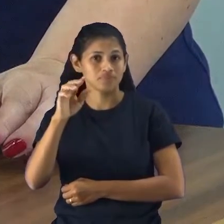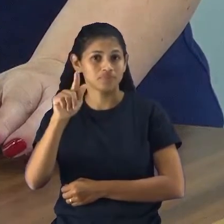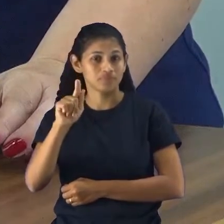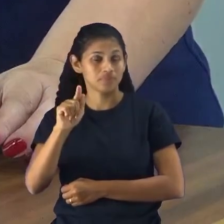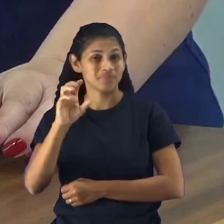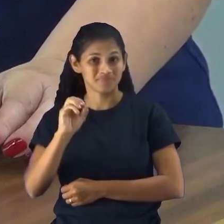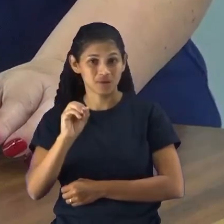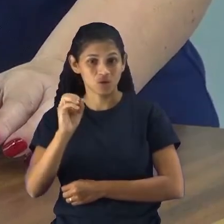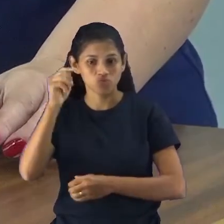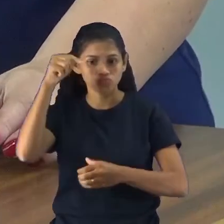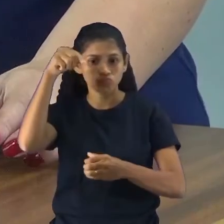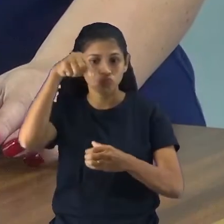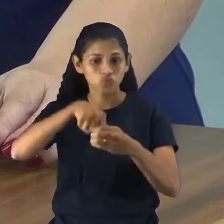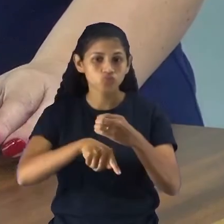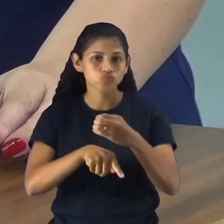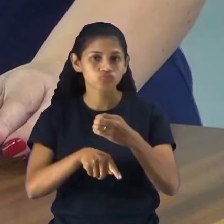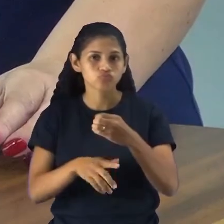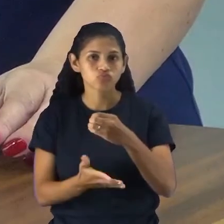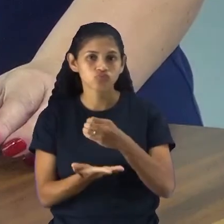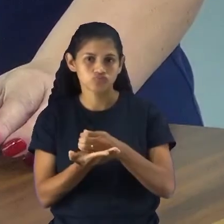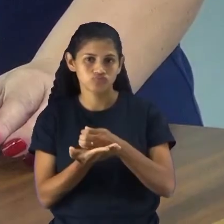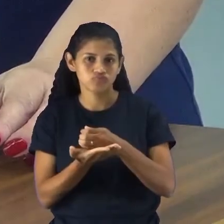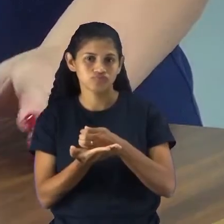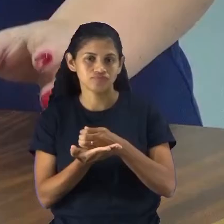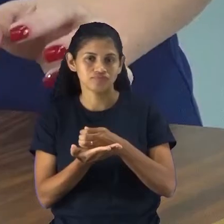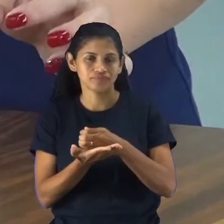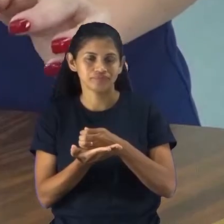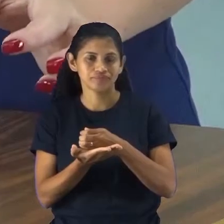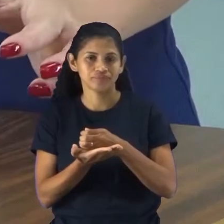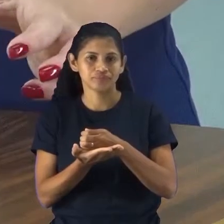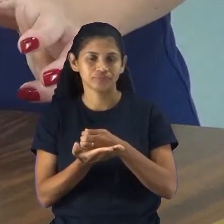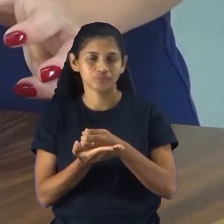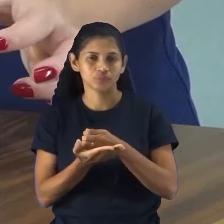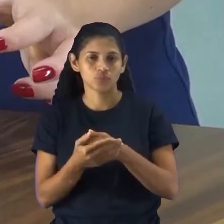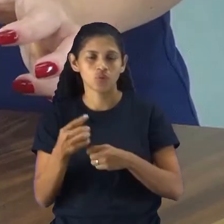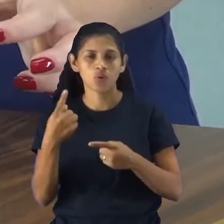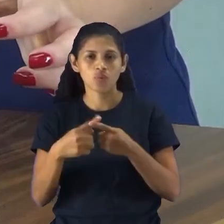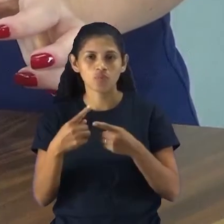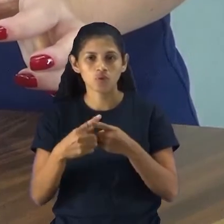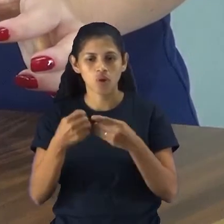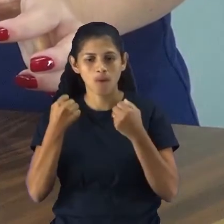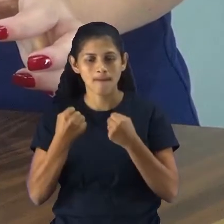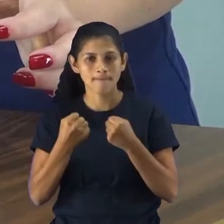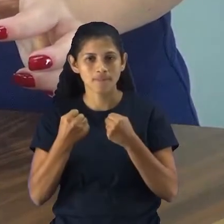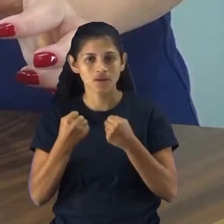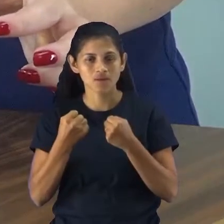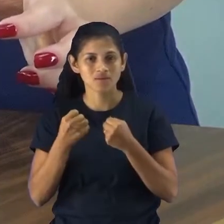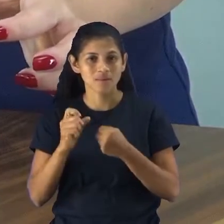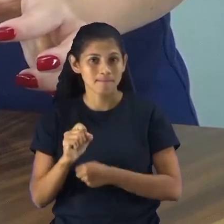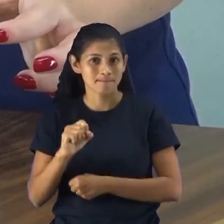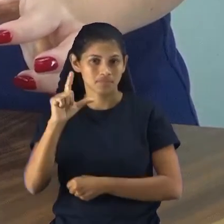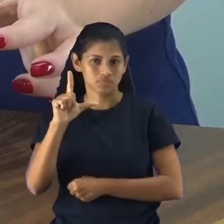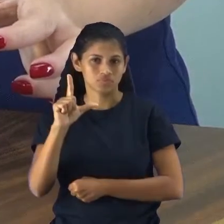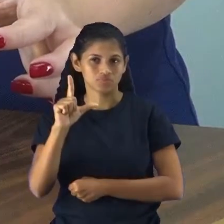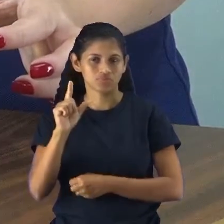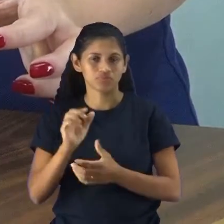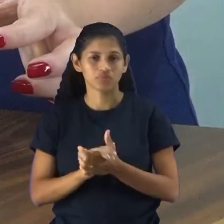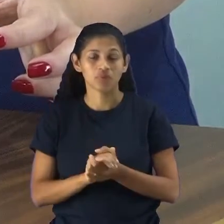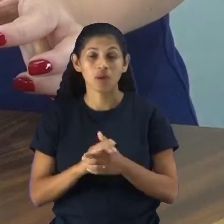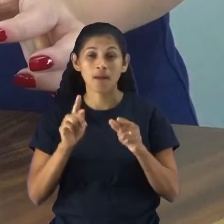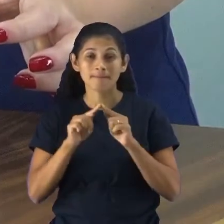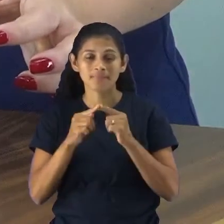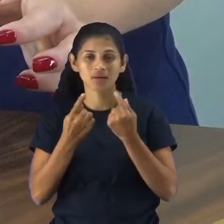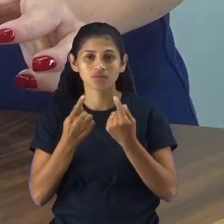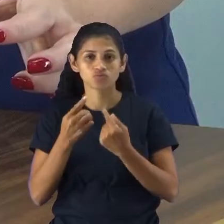maior do que a do mel, bem maior. Mas se eu colocasse um isopor, um pedaço de isopor aqui em